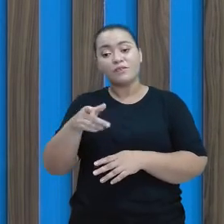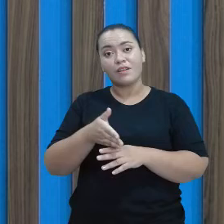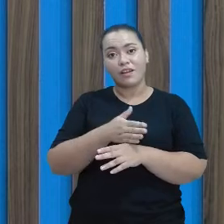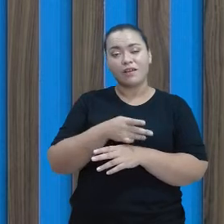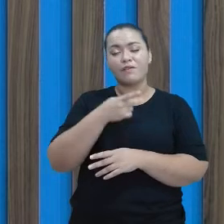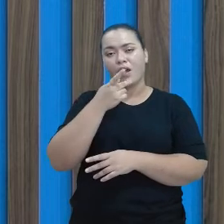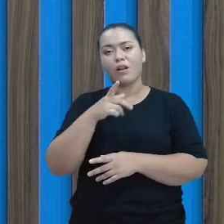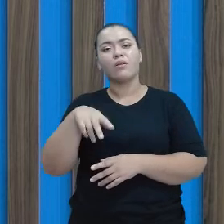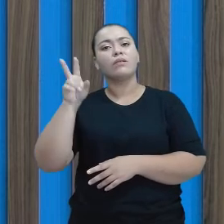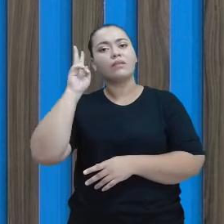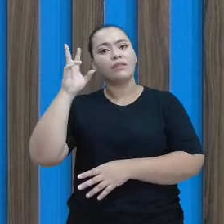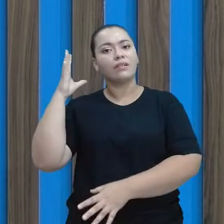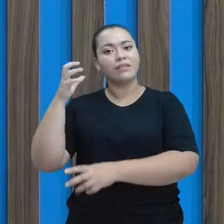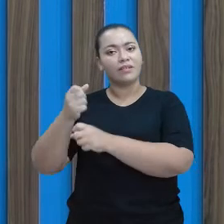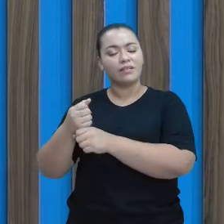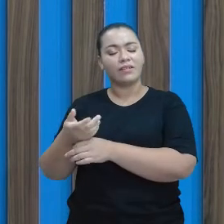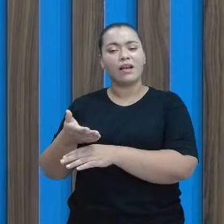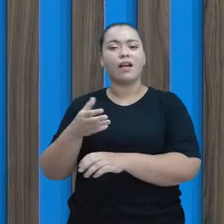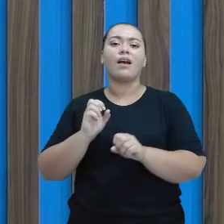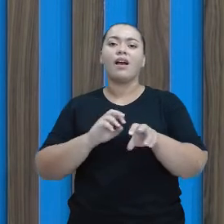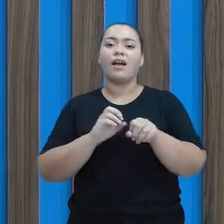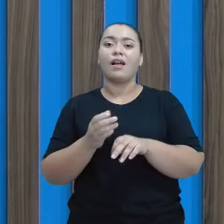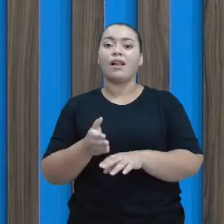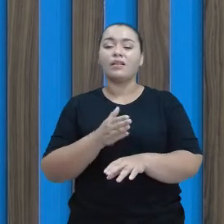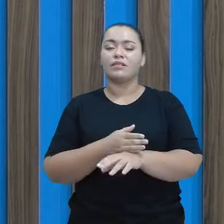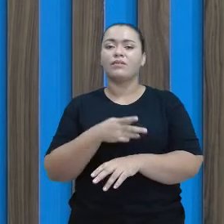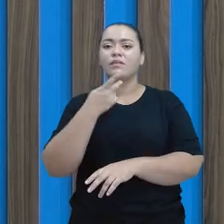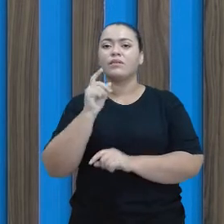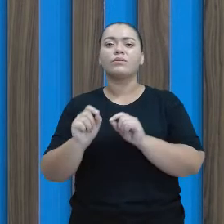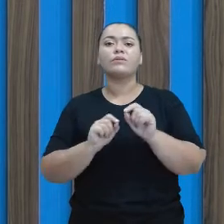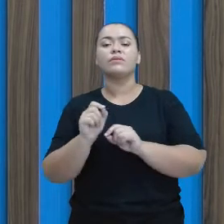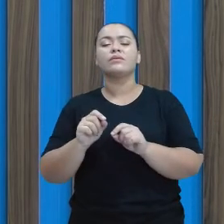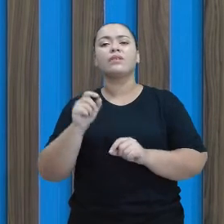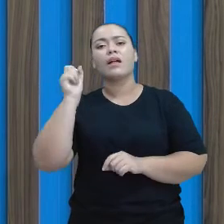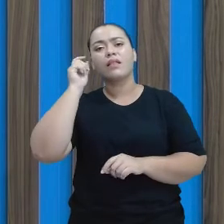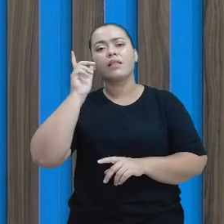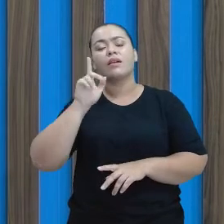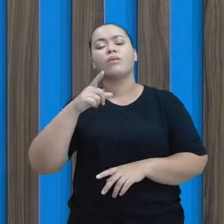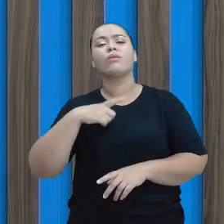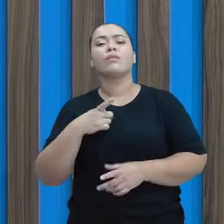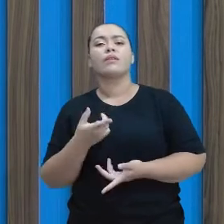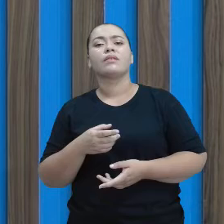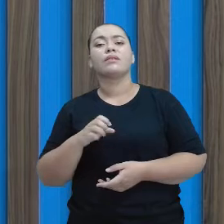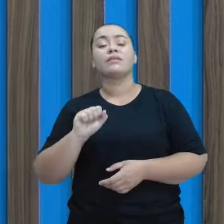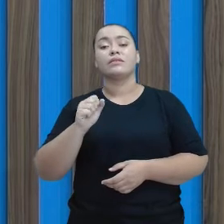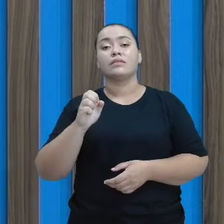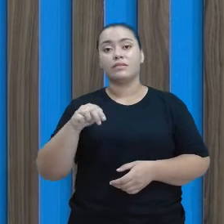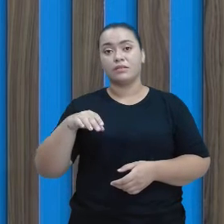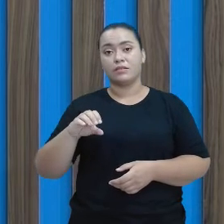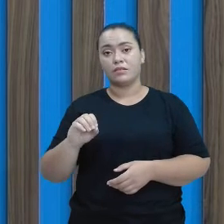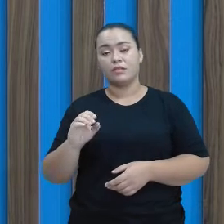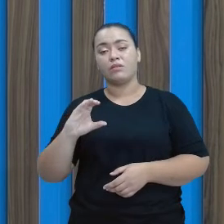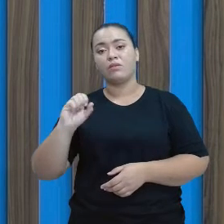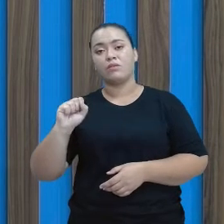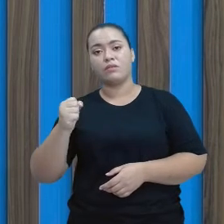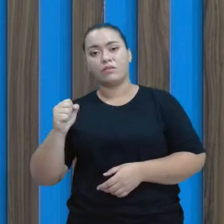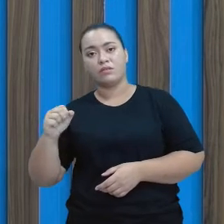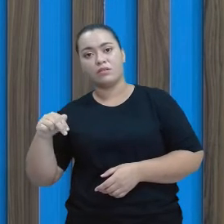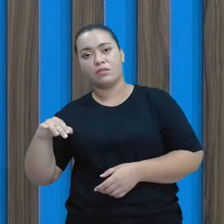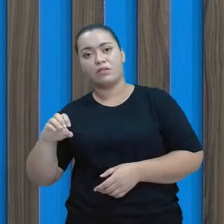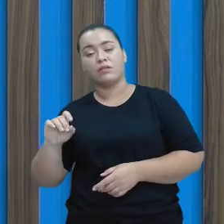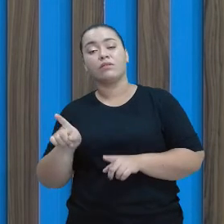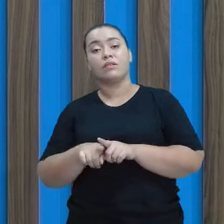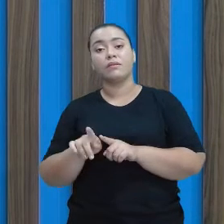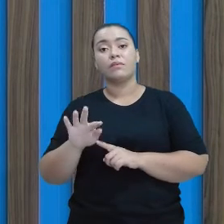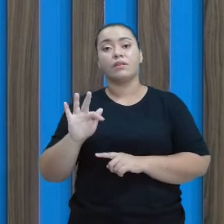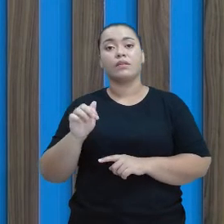referente à nossa aula anterior, certo? Dando aí a ideia de seno cosseno e tangente, referente